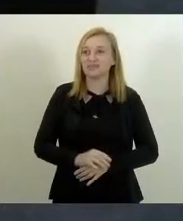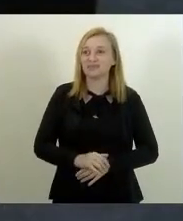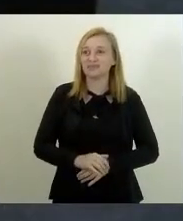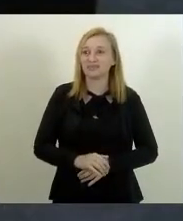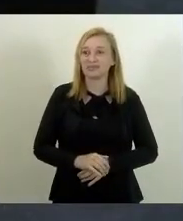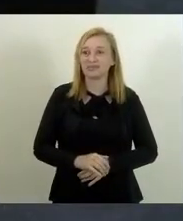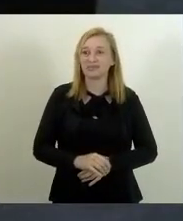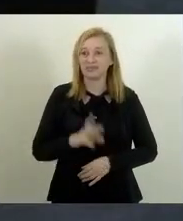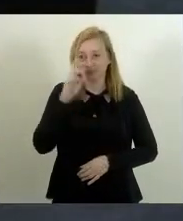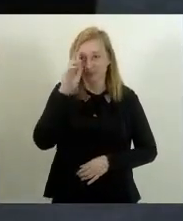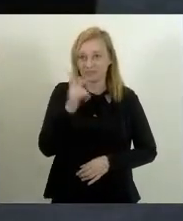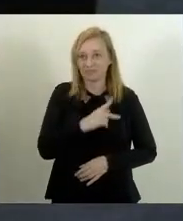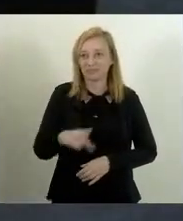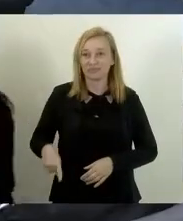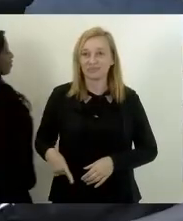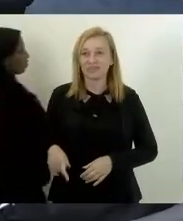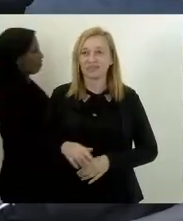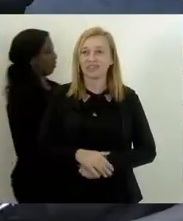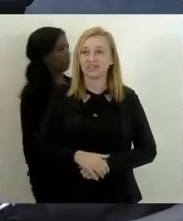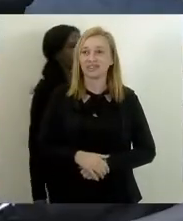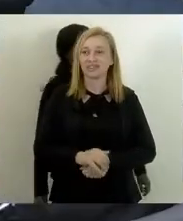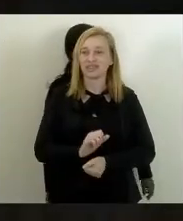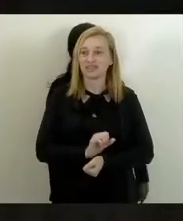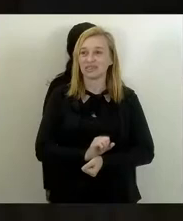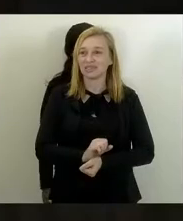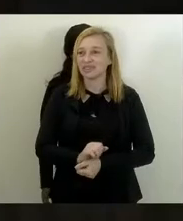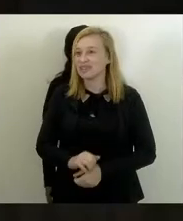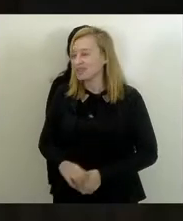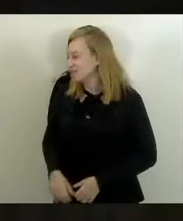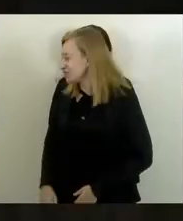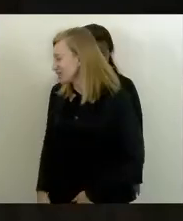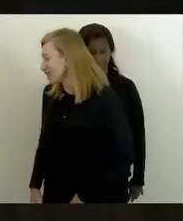presidente. Primeiro, dizer que em Brasília, 19 horas.